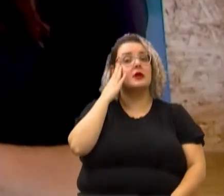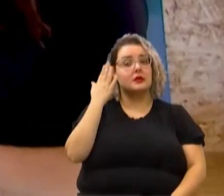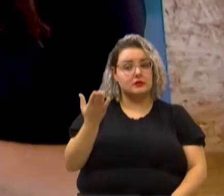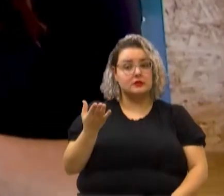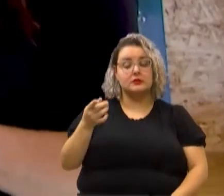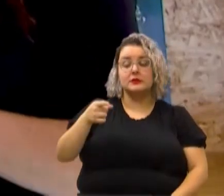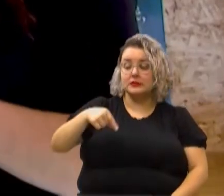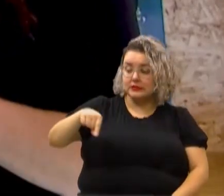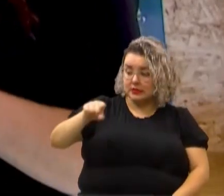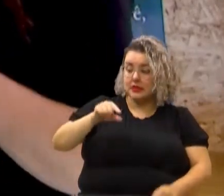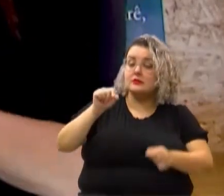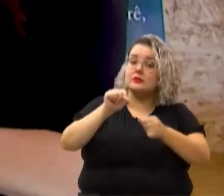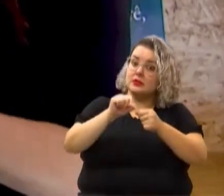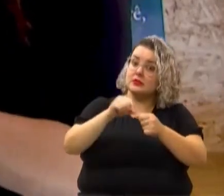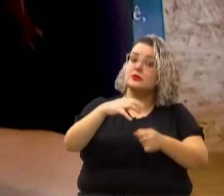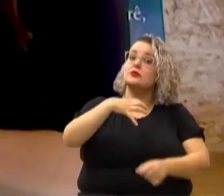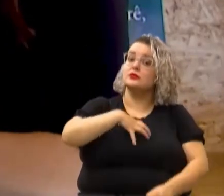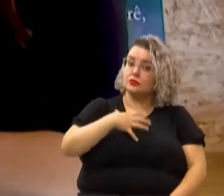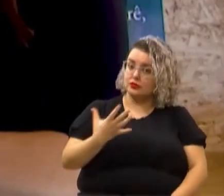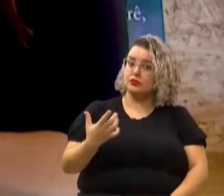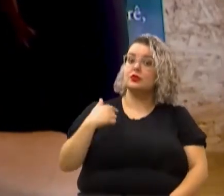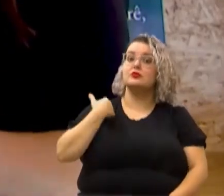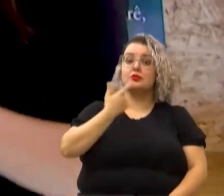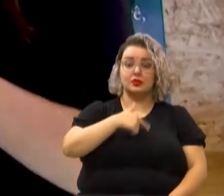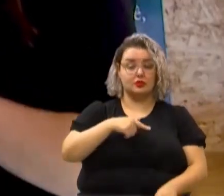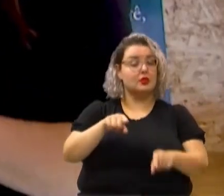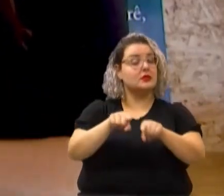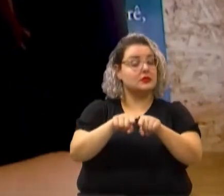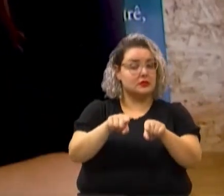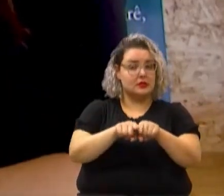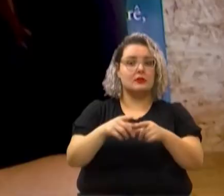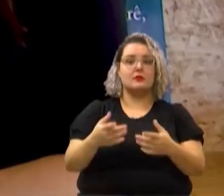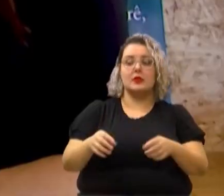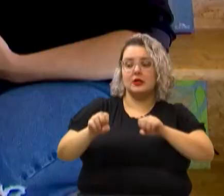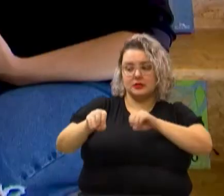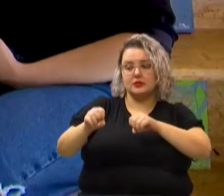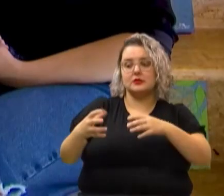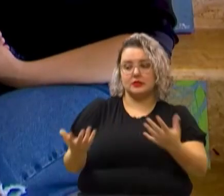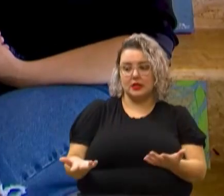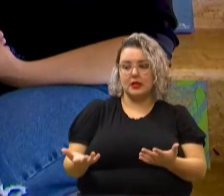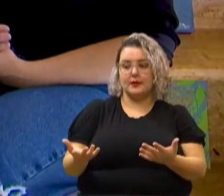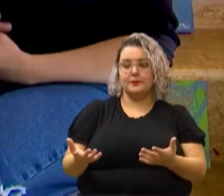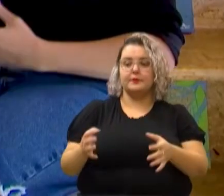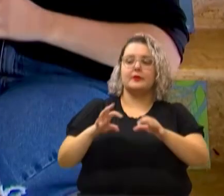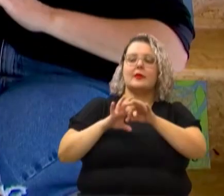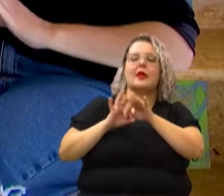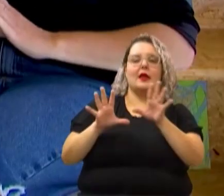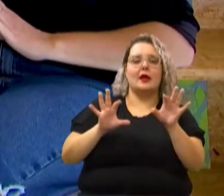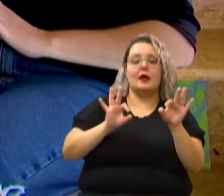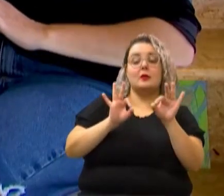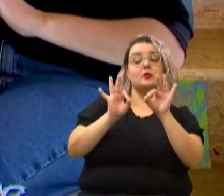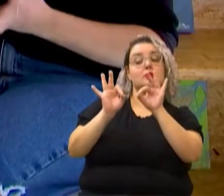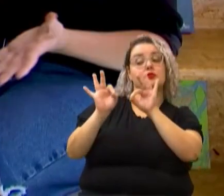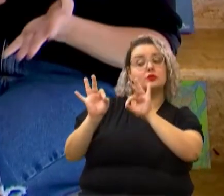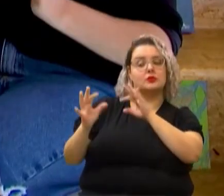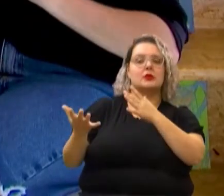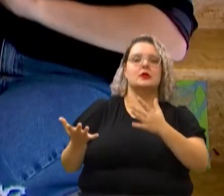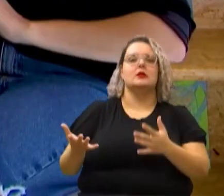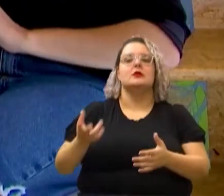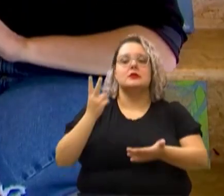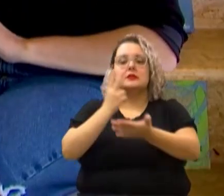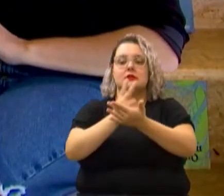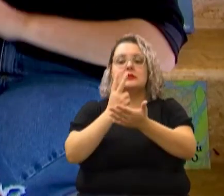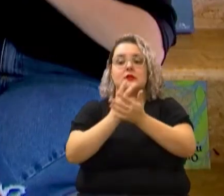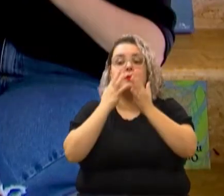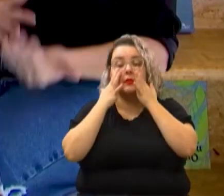se eles estão fazendo da forma com que a gente também reperturiou né aquela liberdade assistida a gente